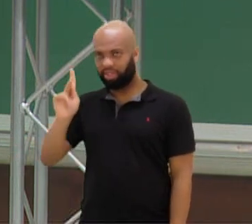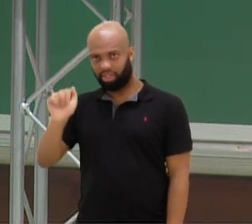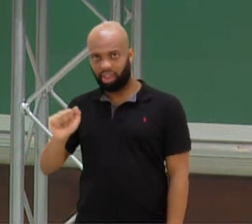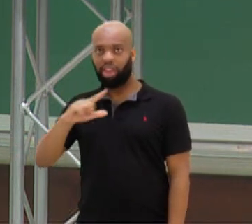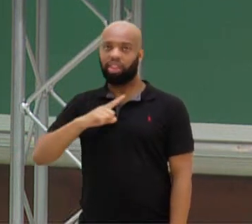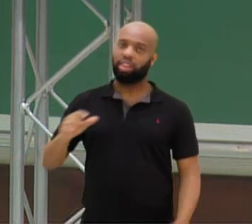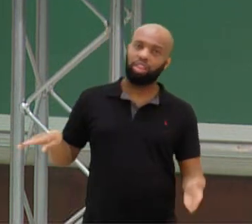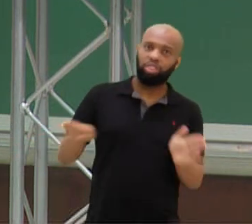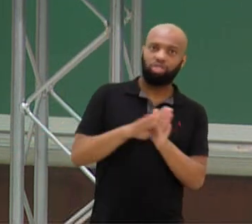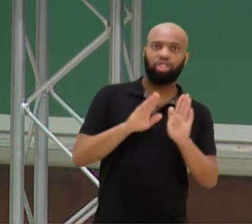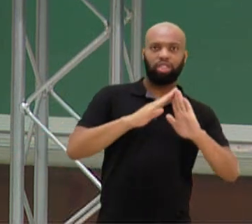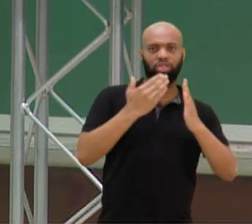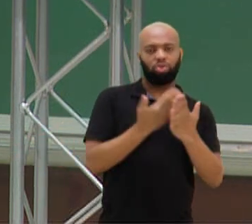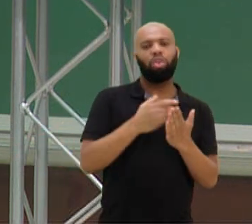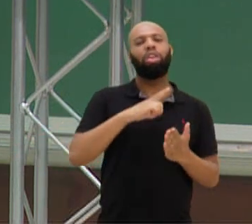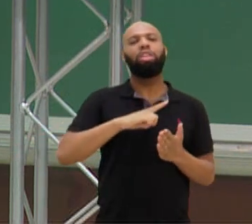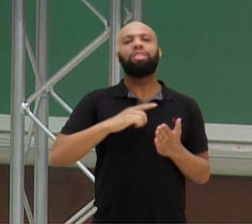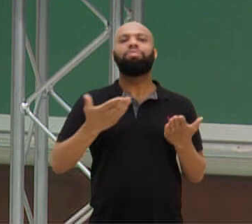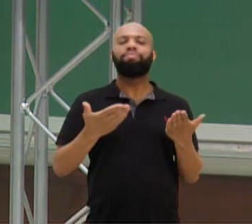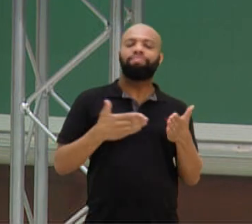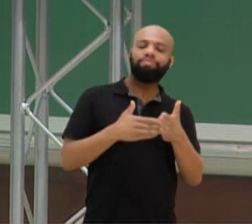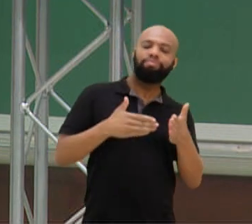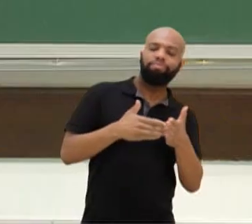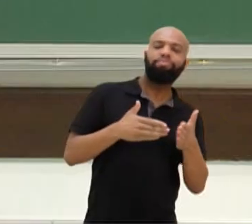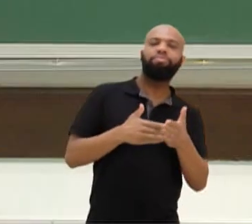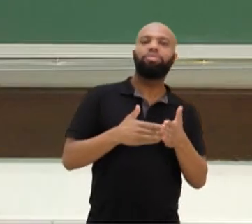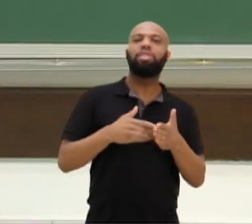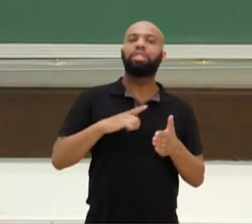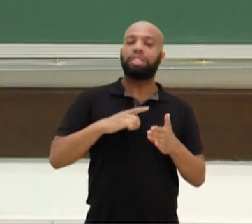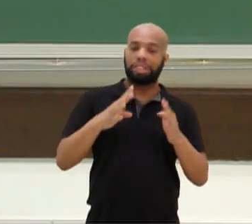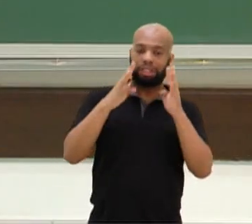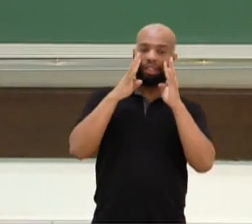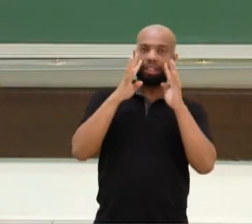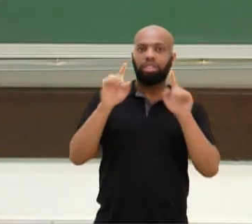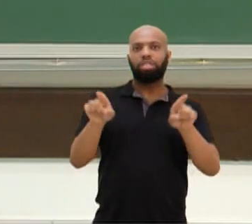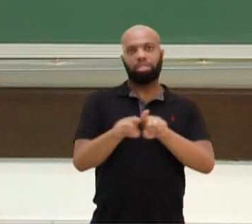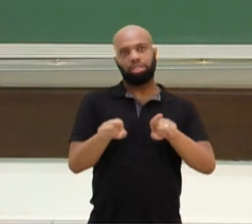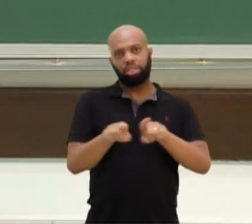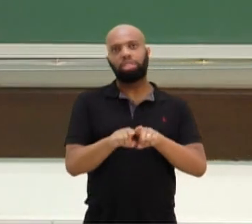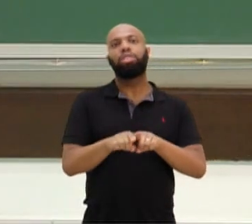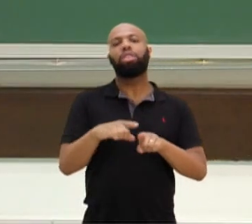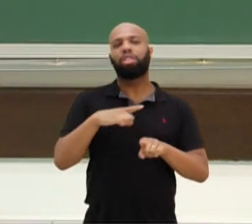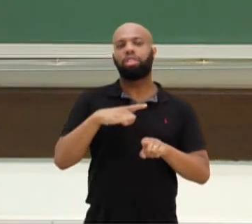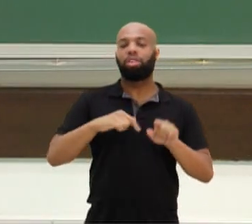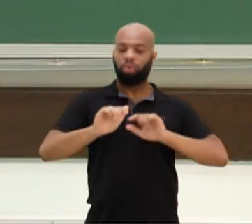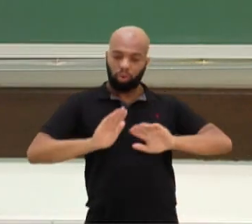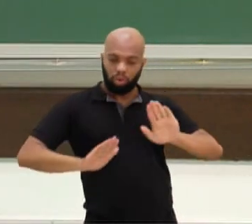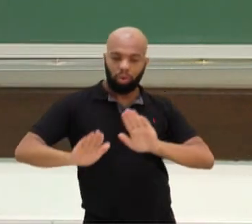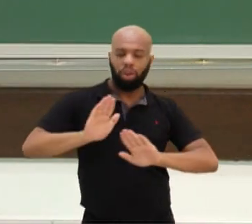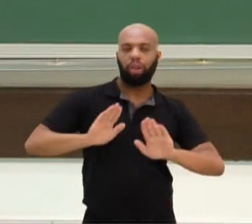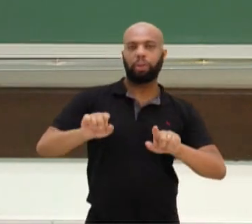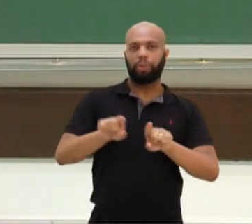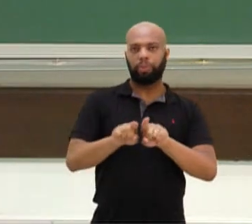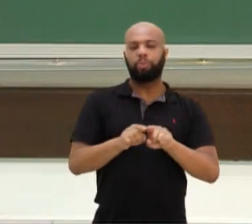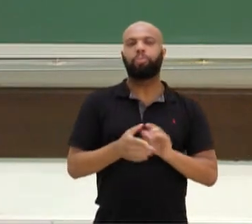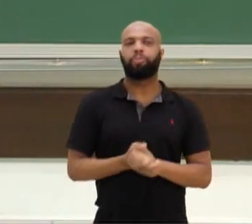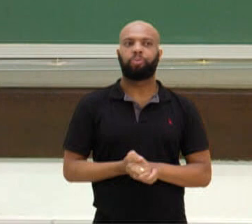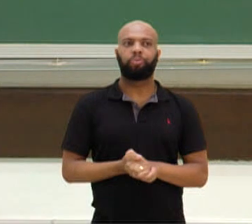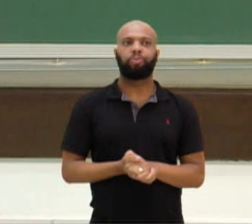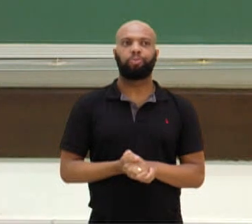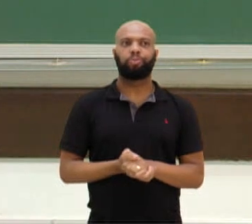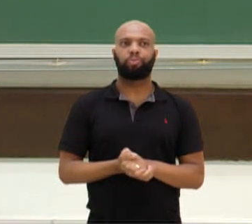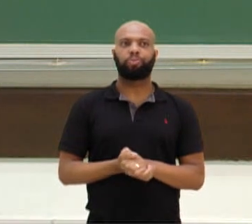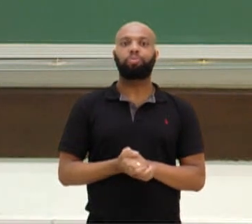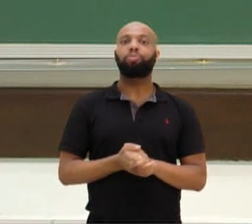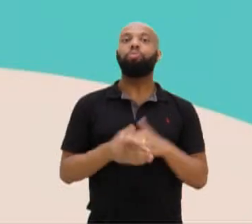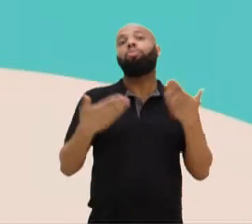nas escolas, inclusive, com esse déficit. Então, é uma coisa que a gente tem que prestar muita atenção, que a gente tem que, né, ter um cuidado especial.